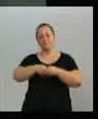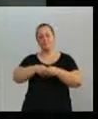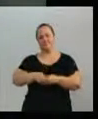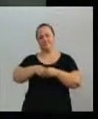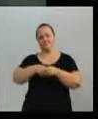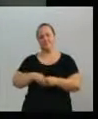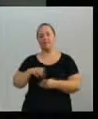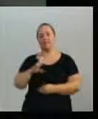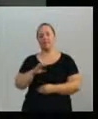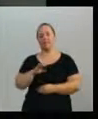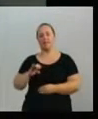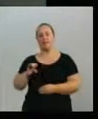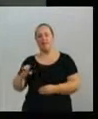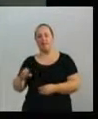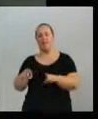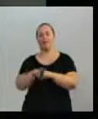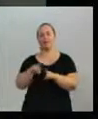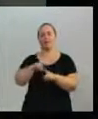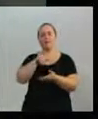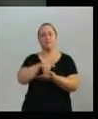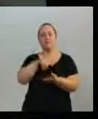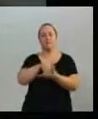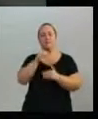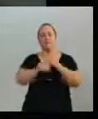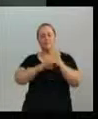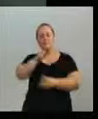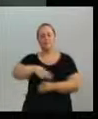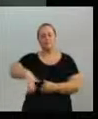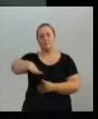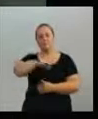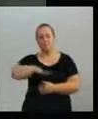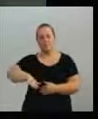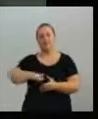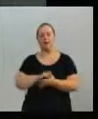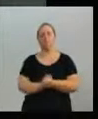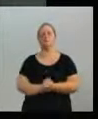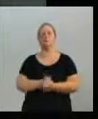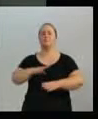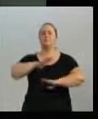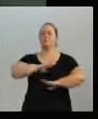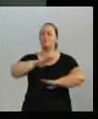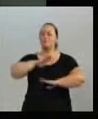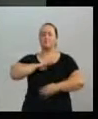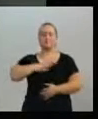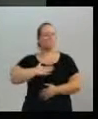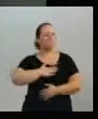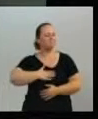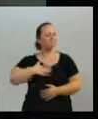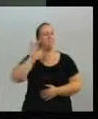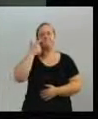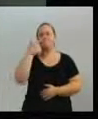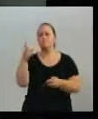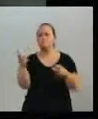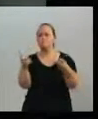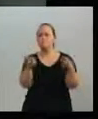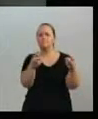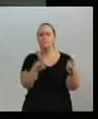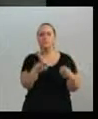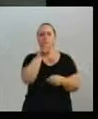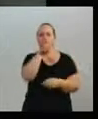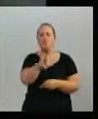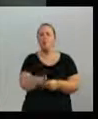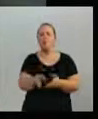ao CIE, à Secretaria de Desenvolvimento Social, e dizer que é uma satisfação poder ver resultados e ações como